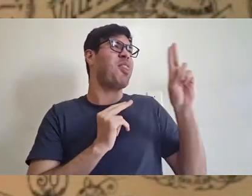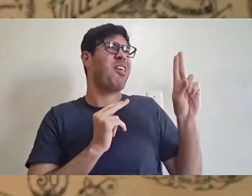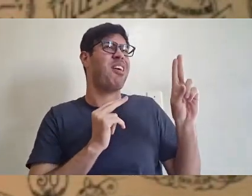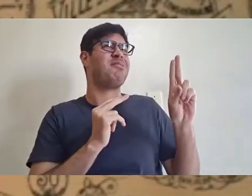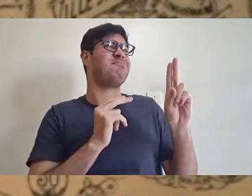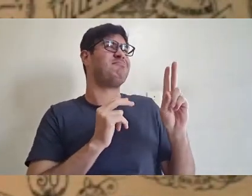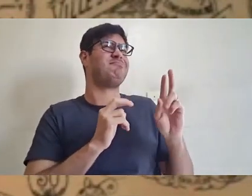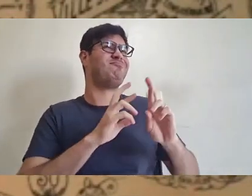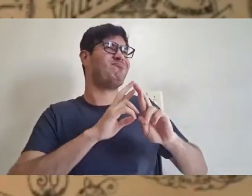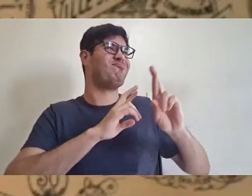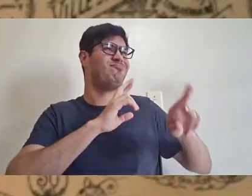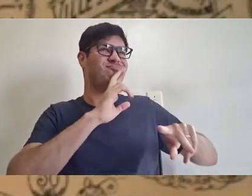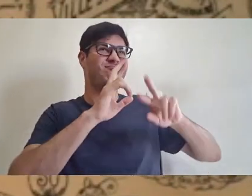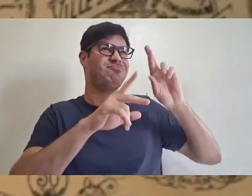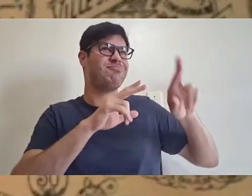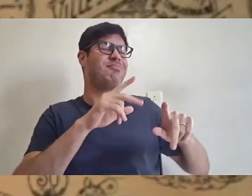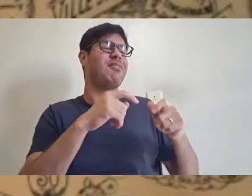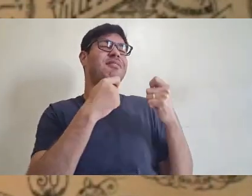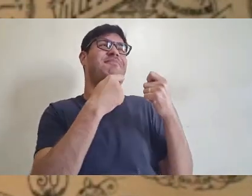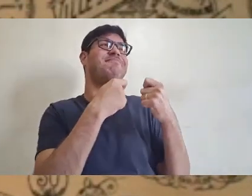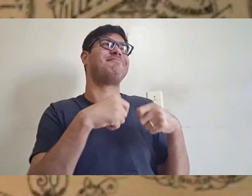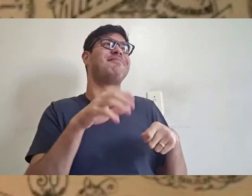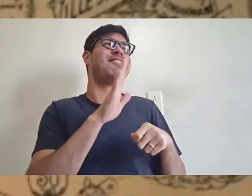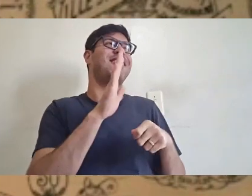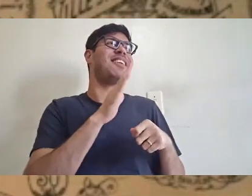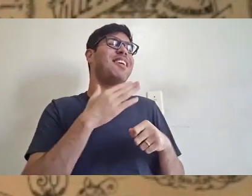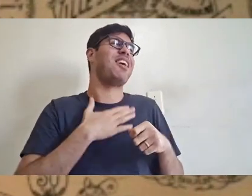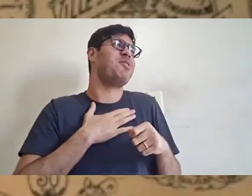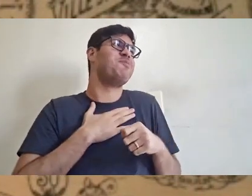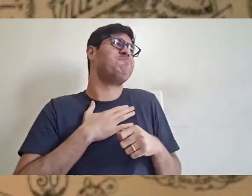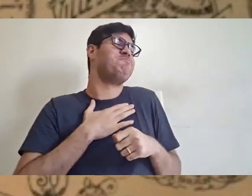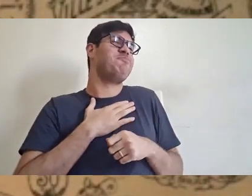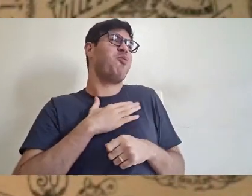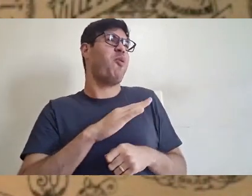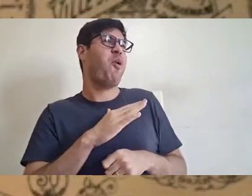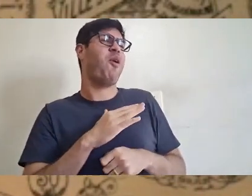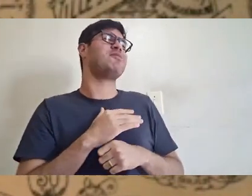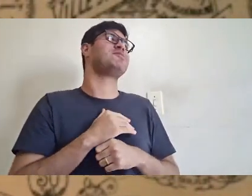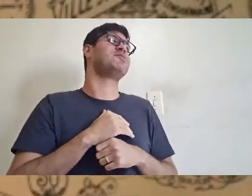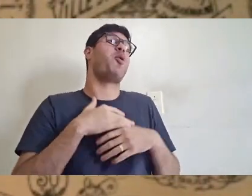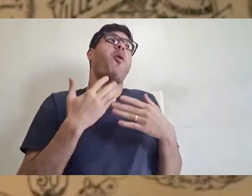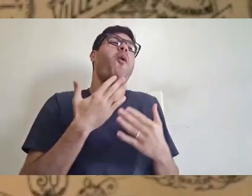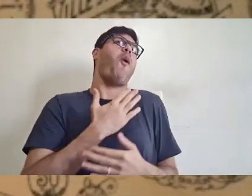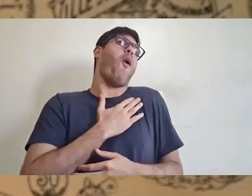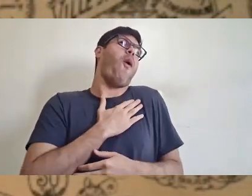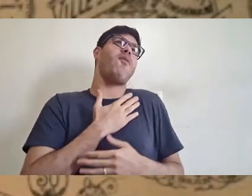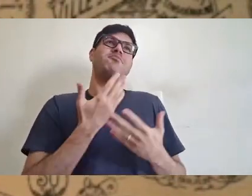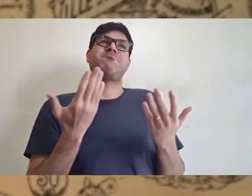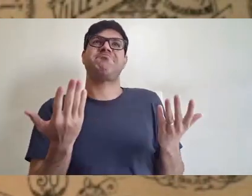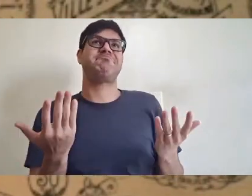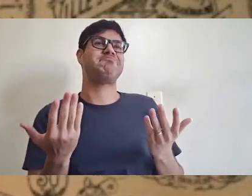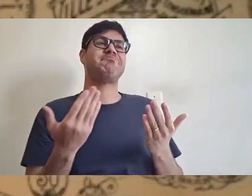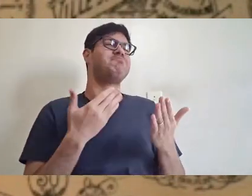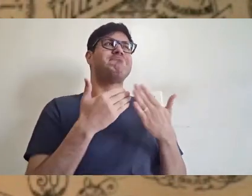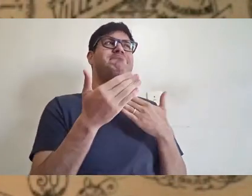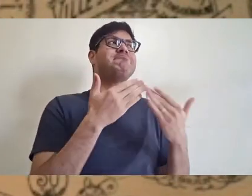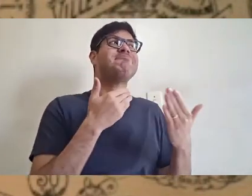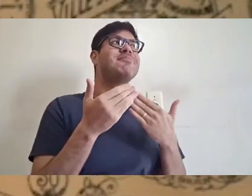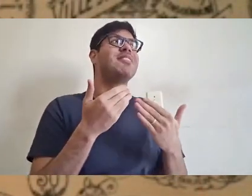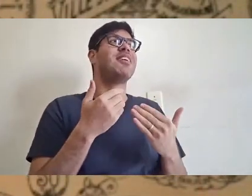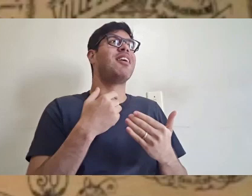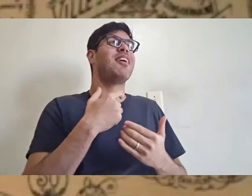dessas denominações aí relacionadas aos políticos, entendeu? Uhum. Eu sou